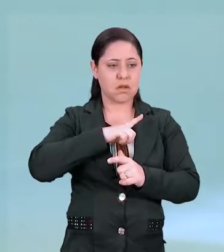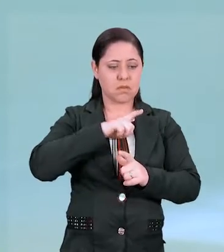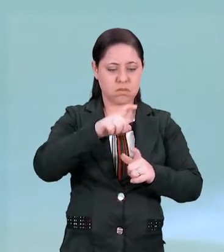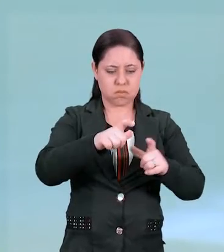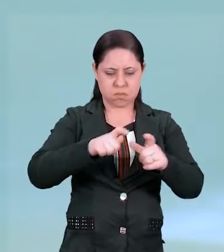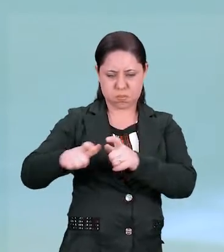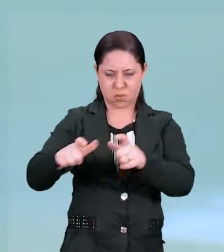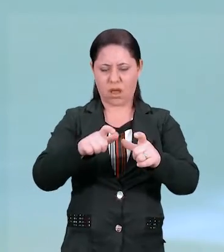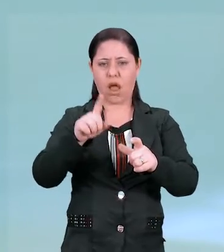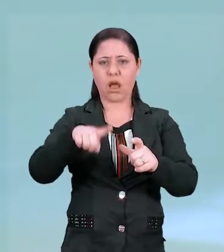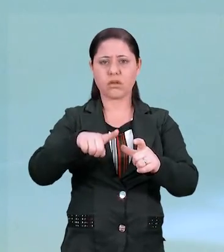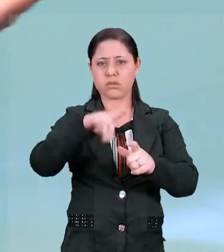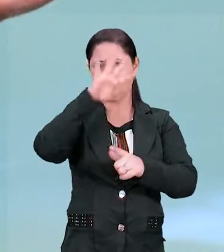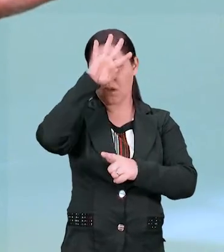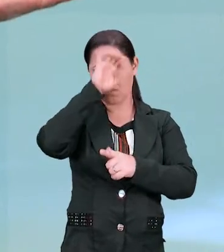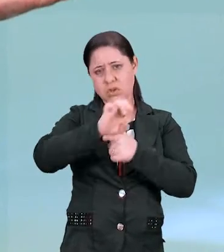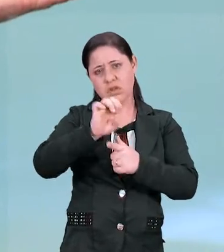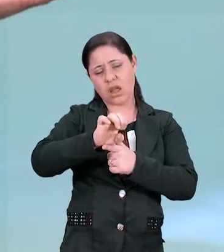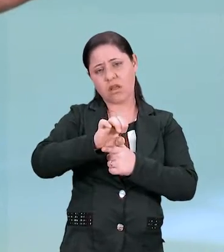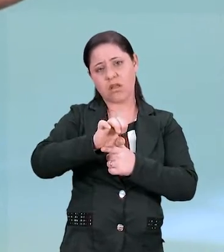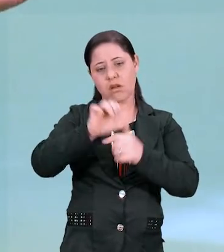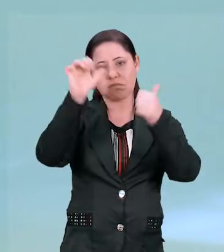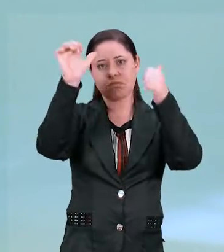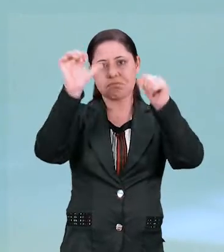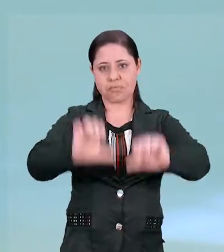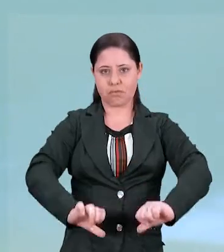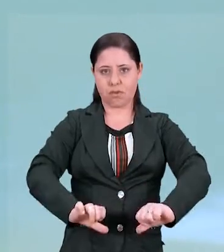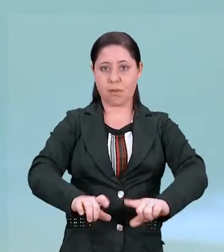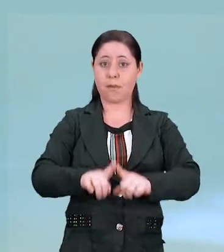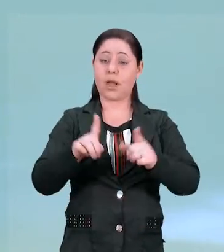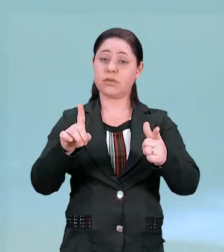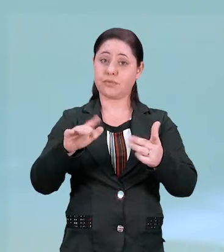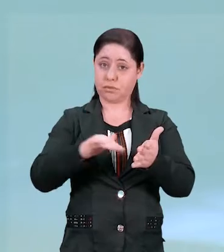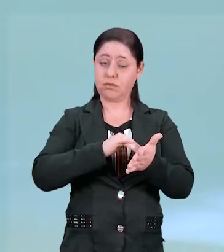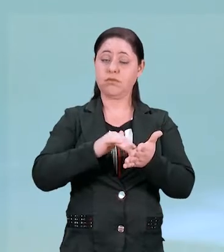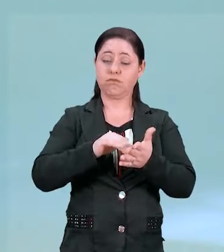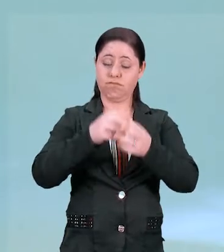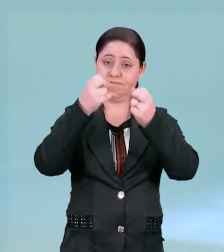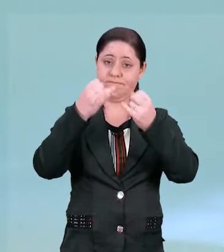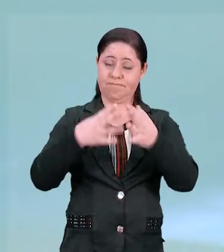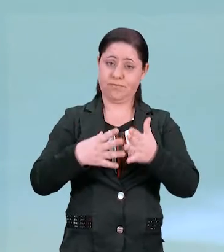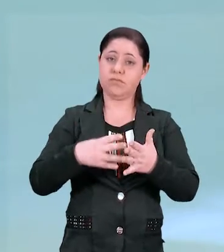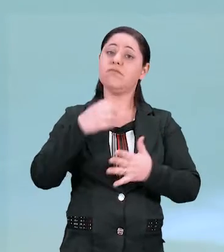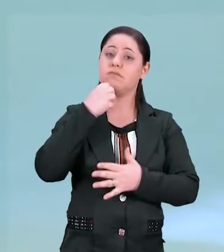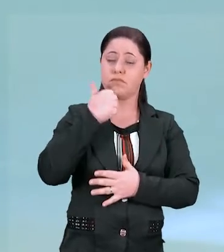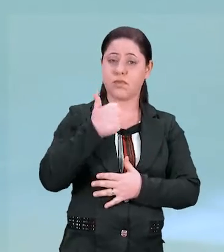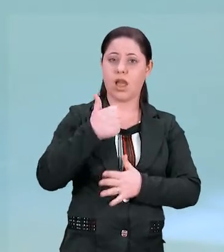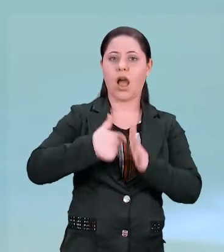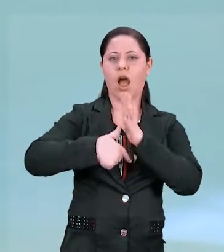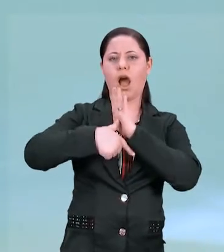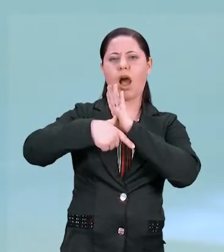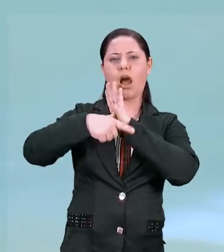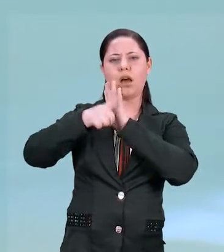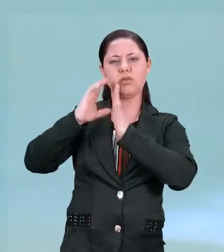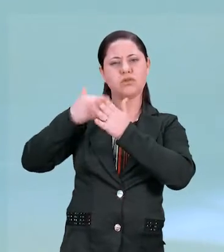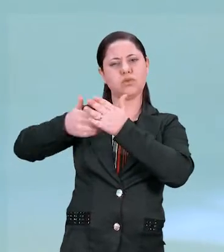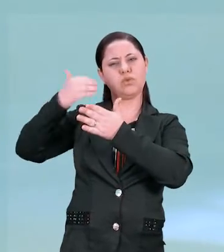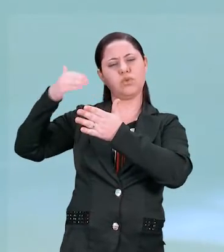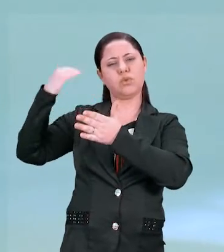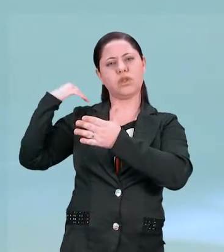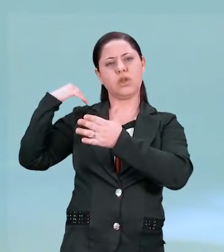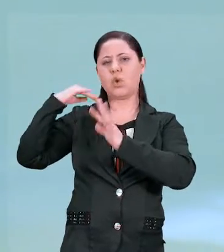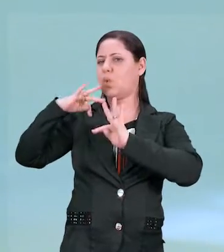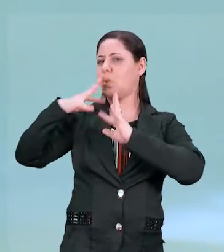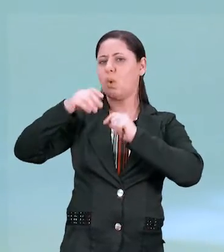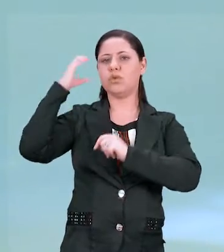favoráveis para Mato Grosso do Sul ser uma catástrofe. O secretário elucidou muito bem. Antes, você colocava todos os crimes